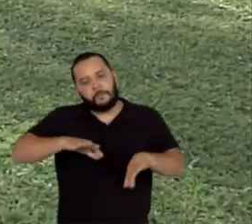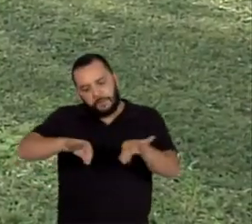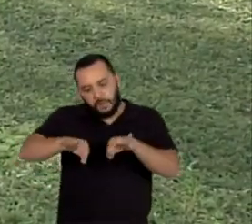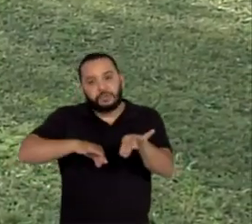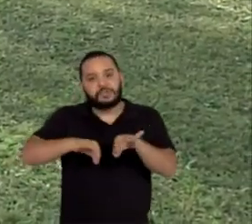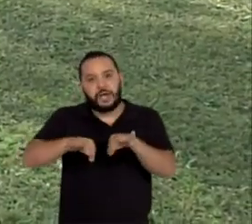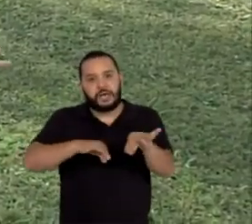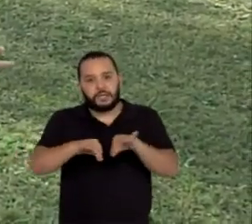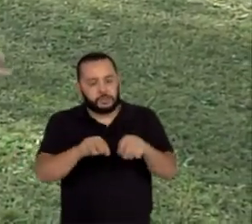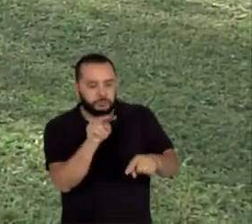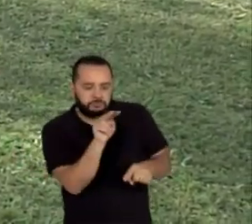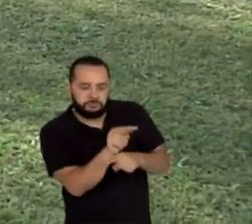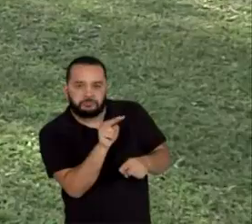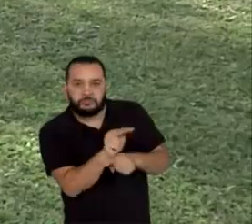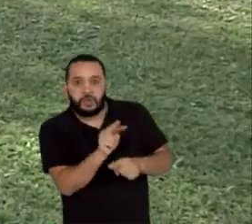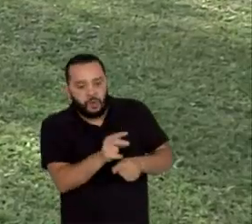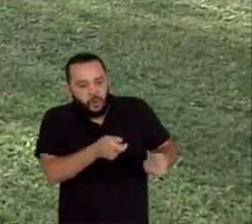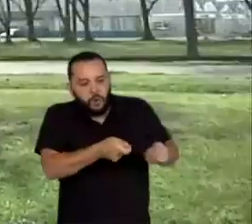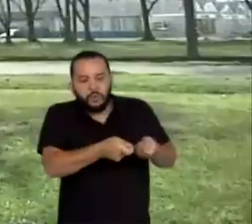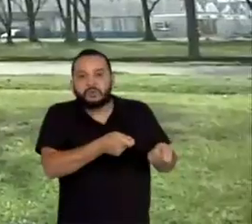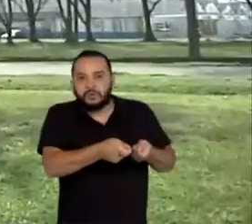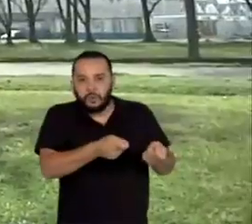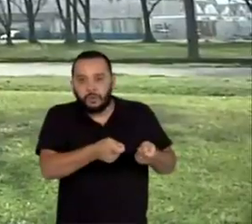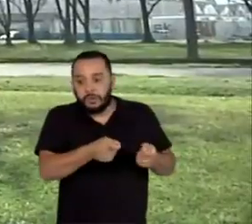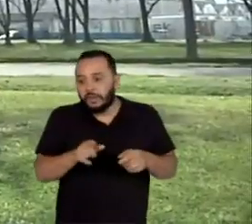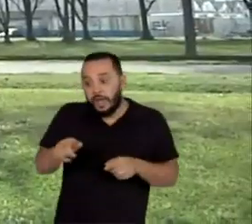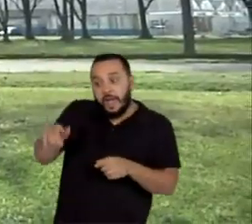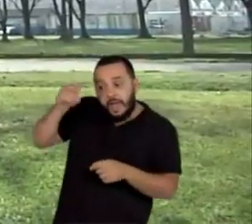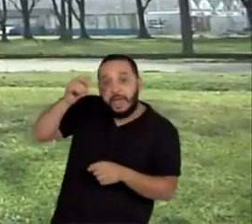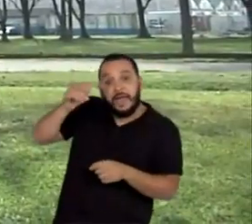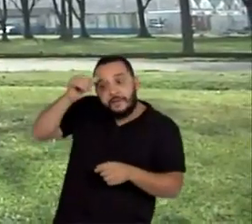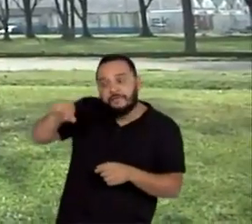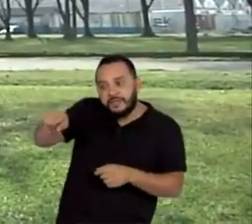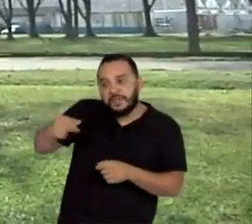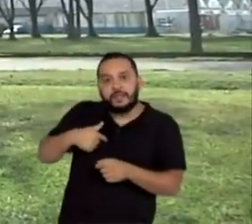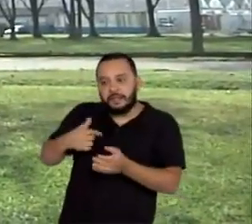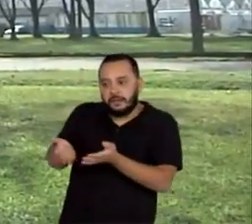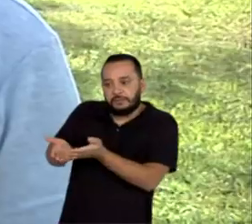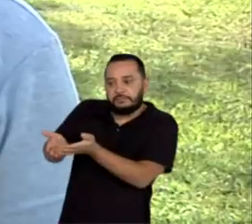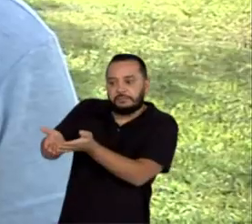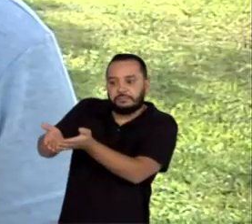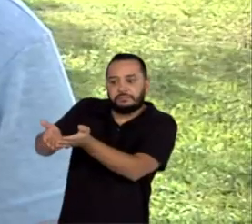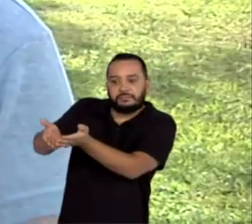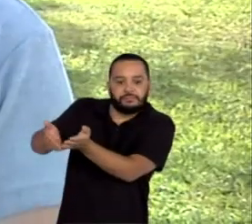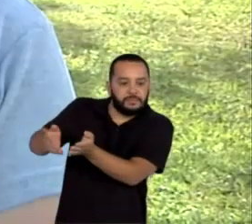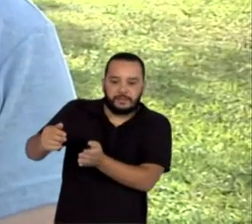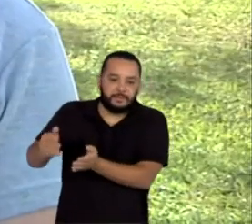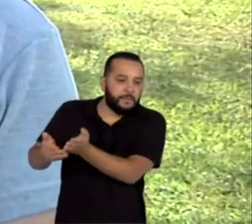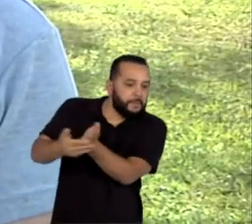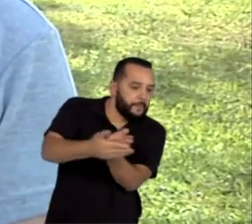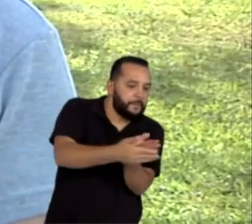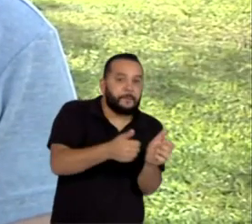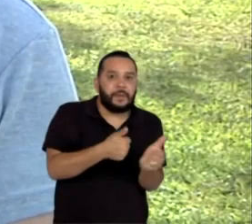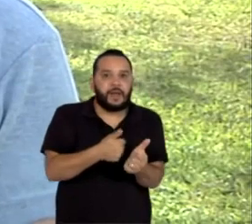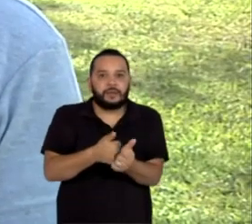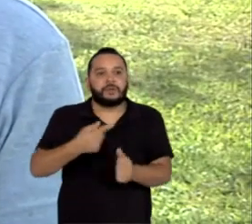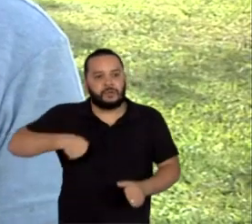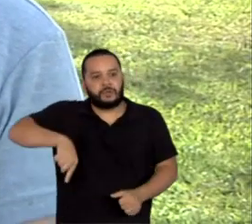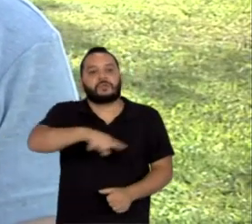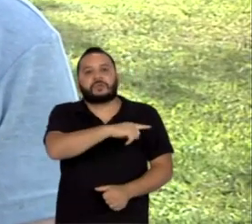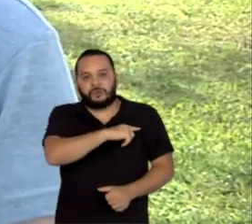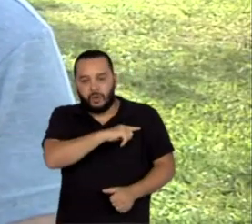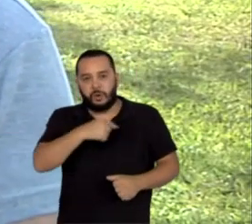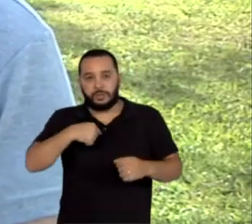de Cetáceos faz o controle da circulação dos animais na temporada. A gente faz o monitoramento por terra, que